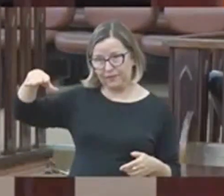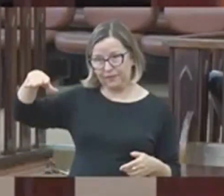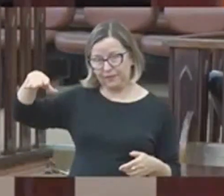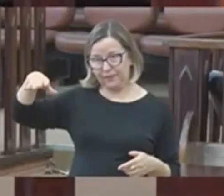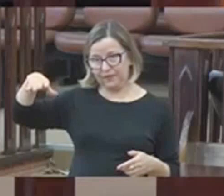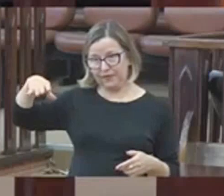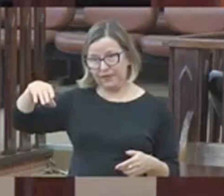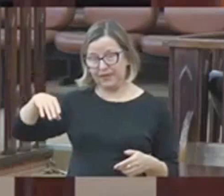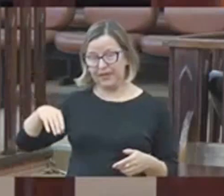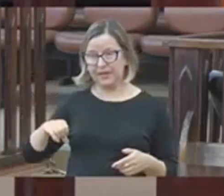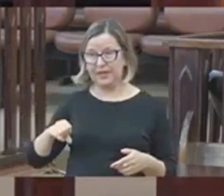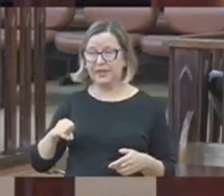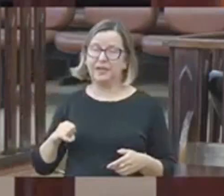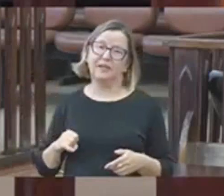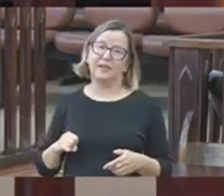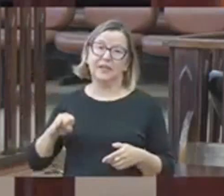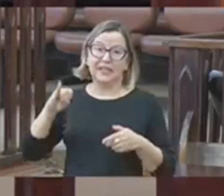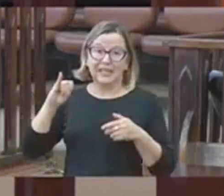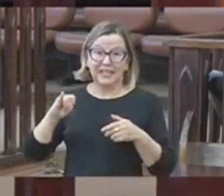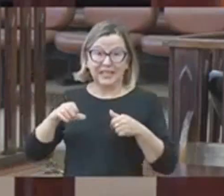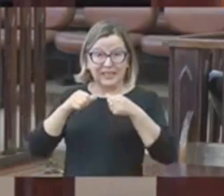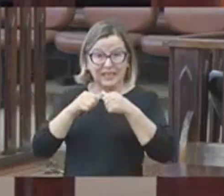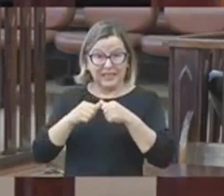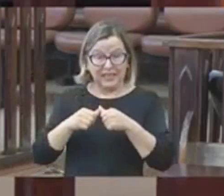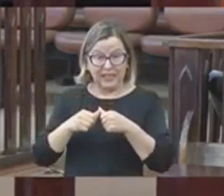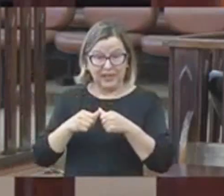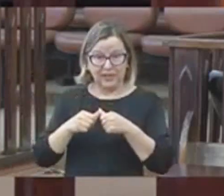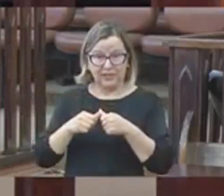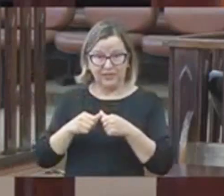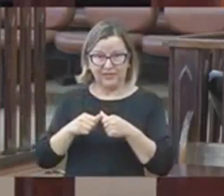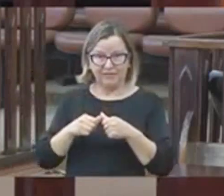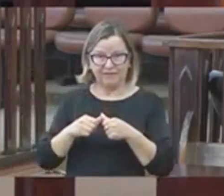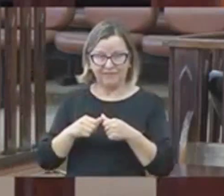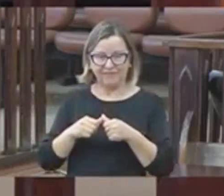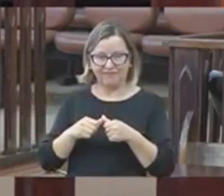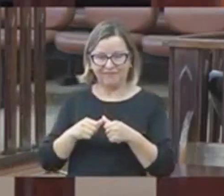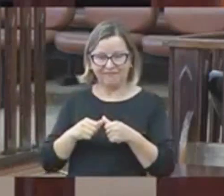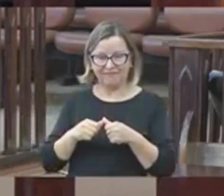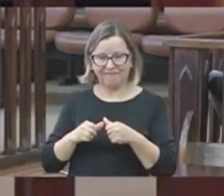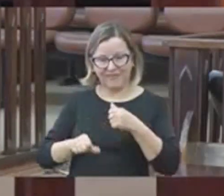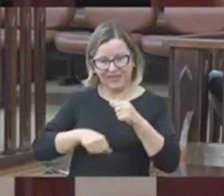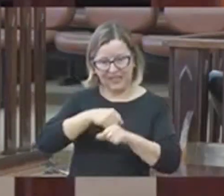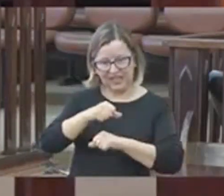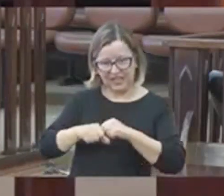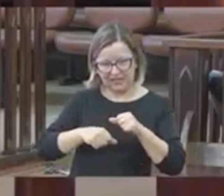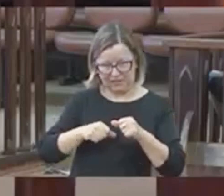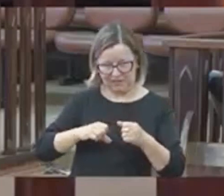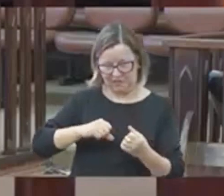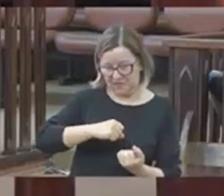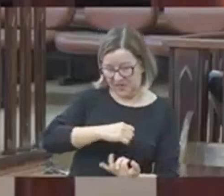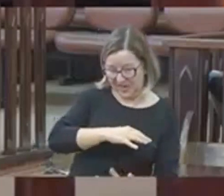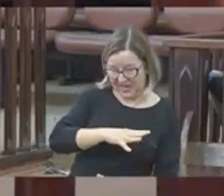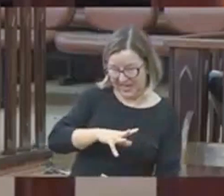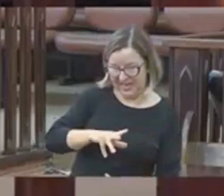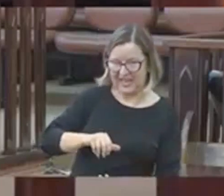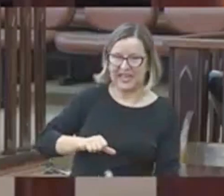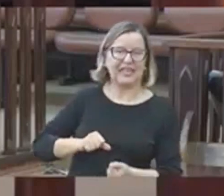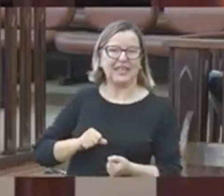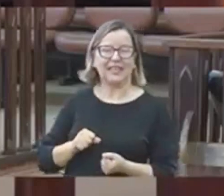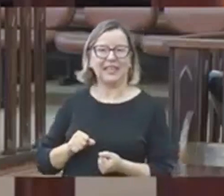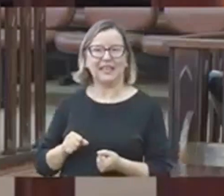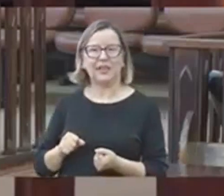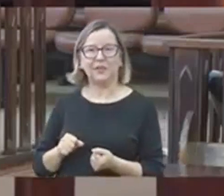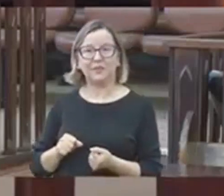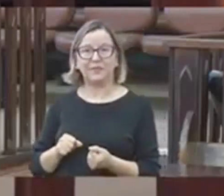da terra, após a entrada do pecado na humanidade através de Adão, a degeneração